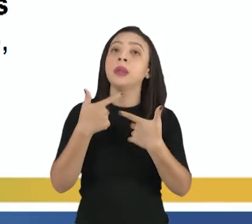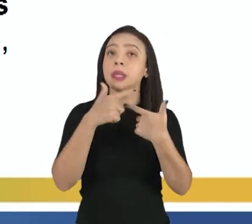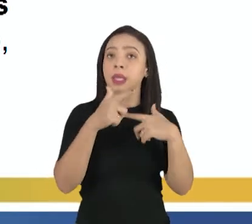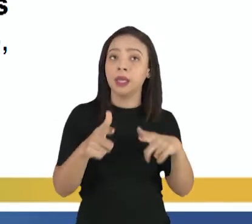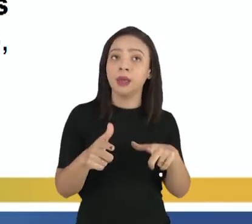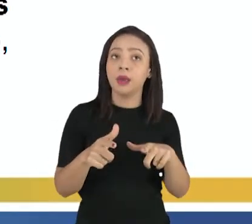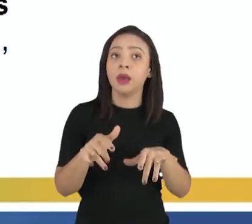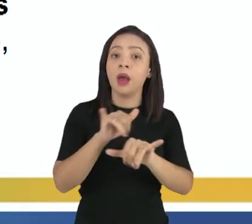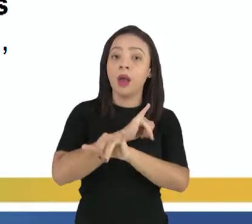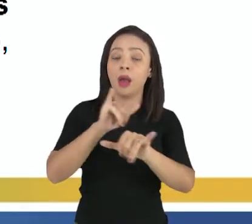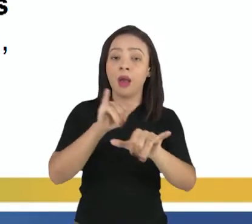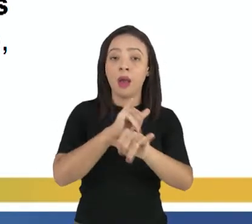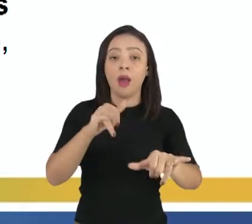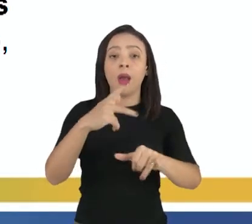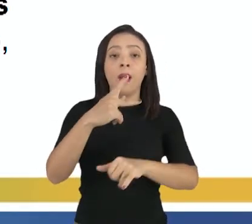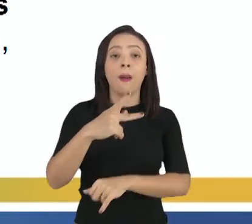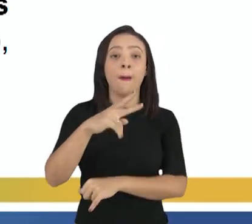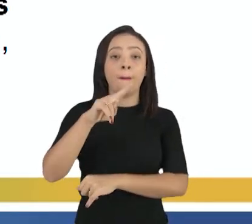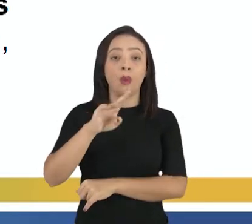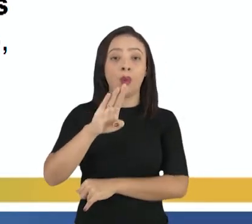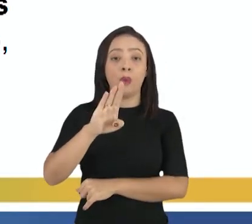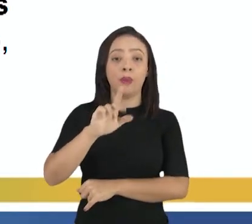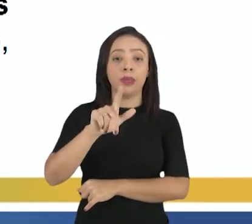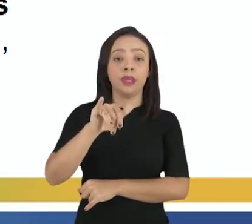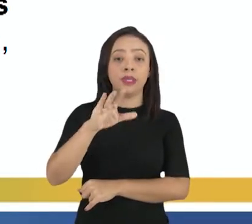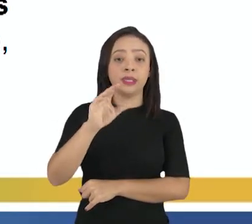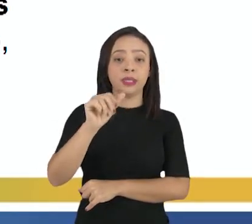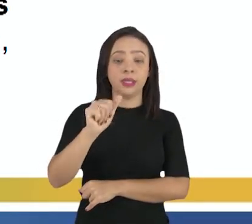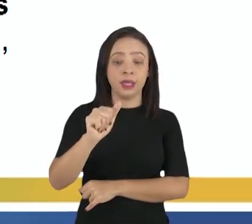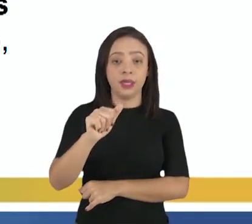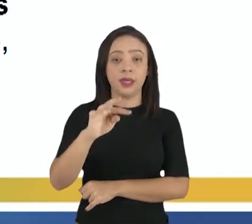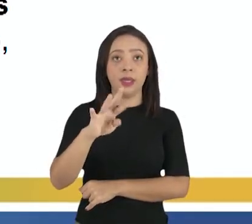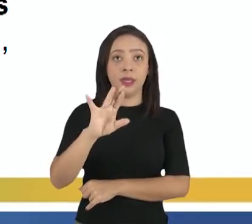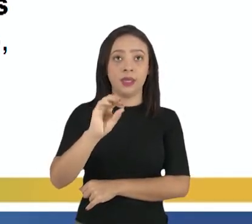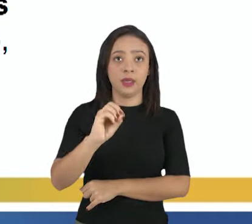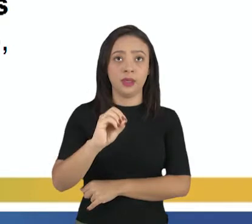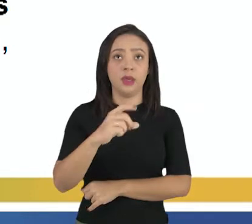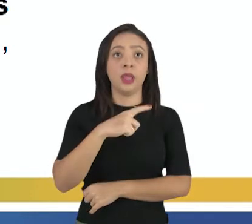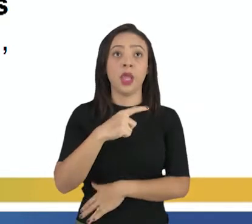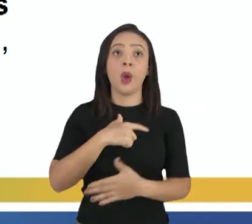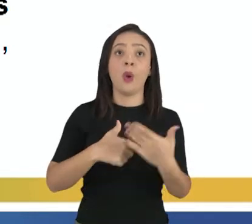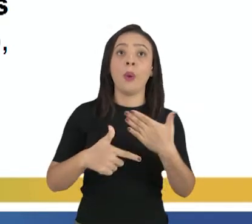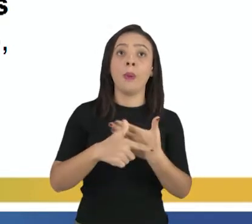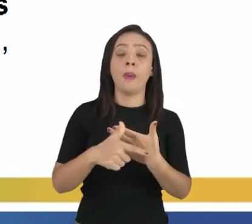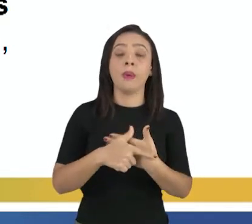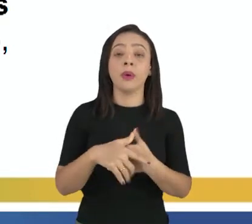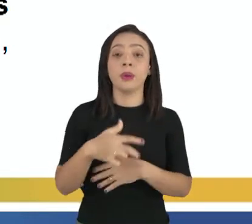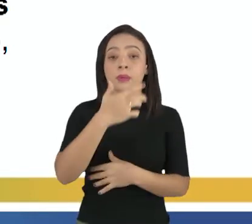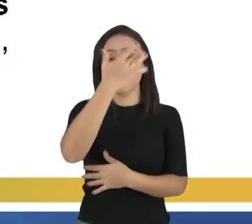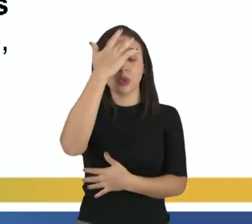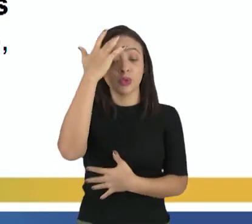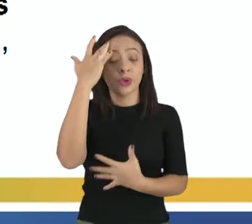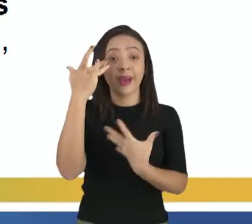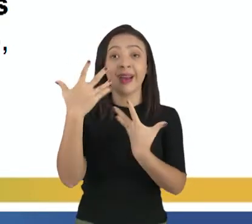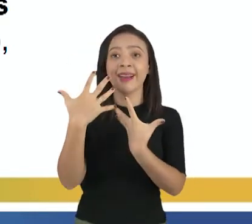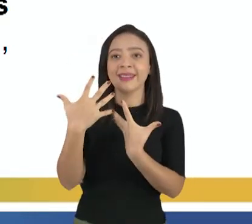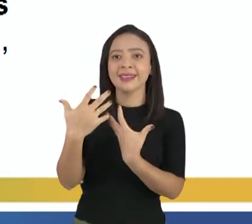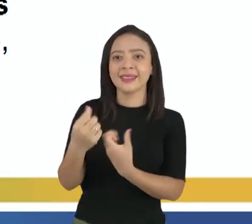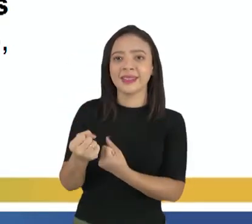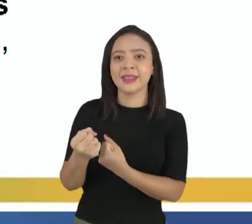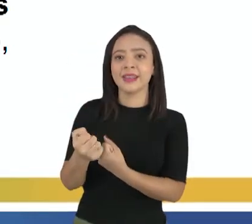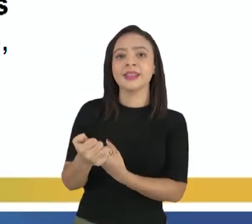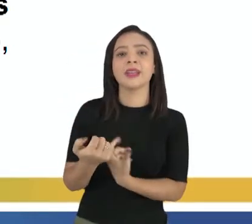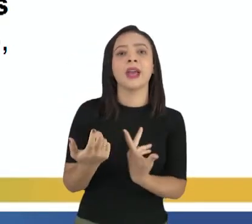função conotativa ou apelativa, que por sua vez possuem o intuito de convencer os receptores